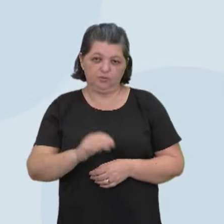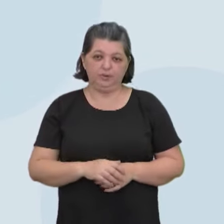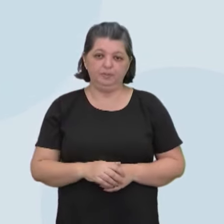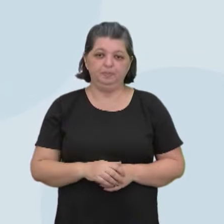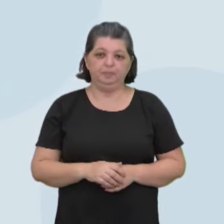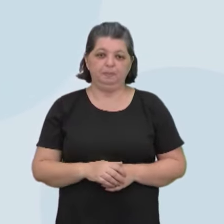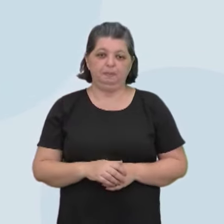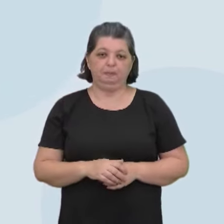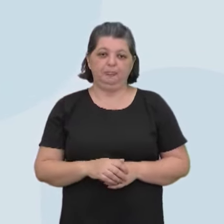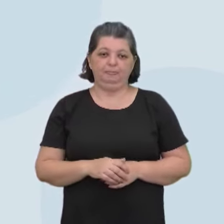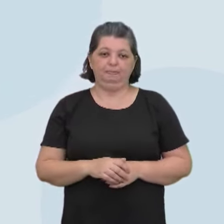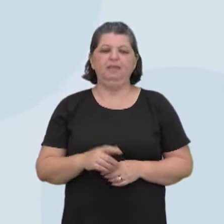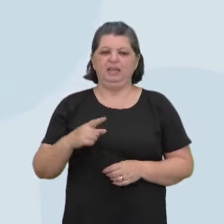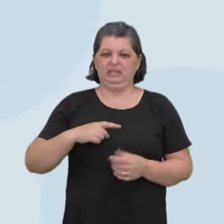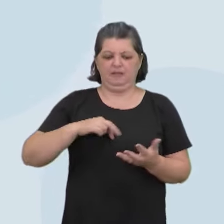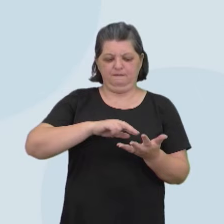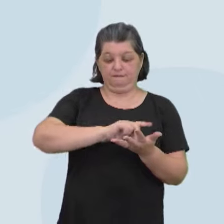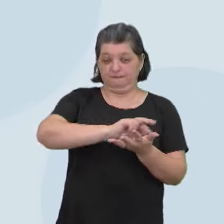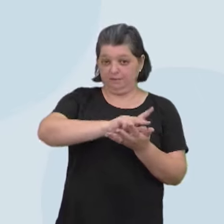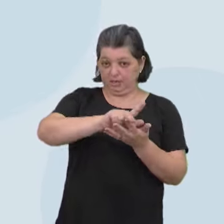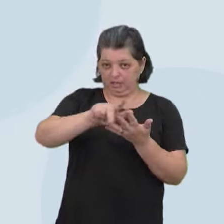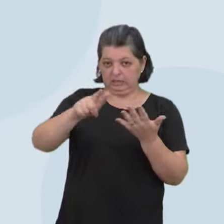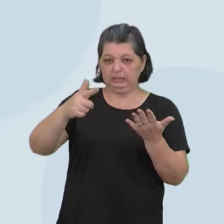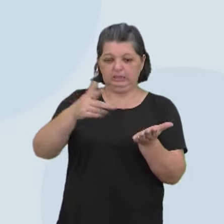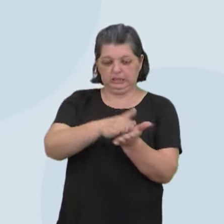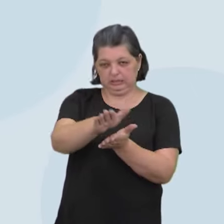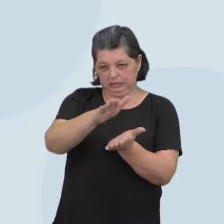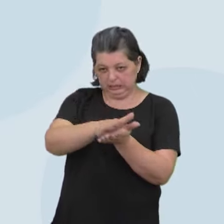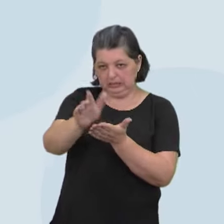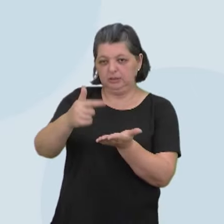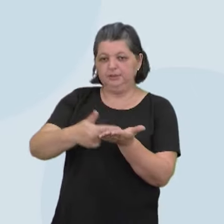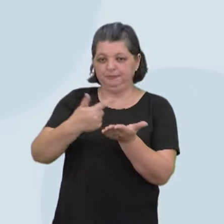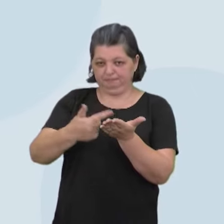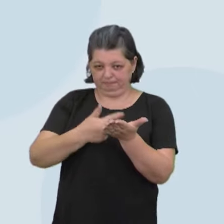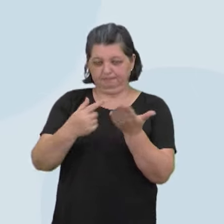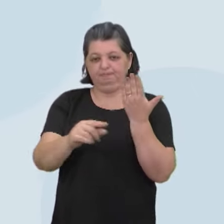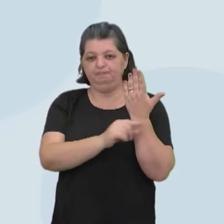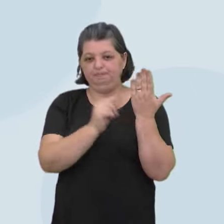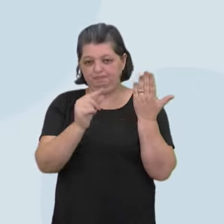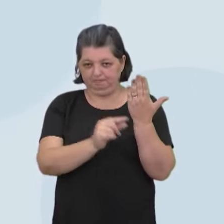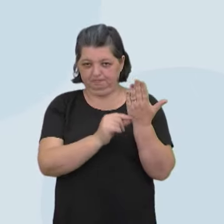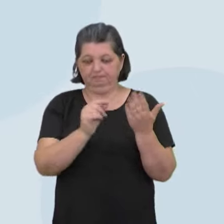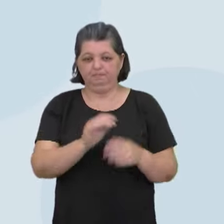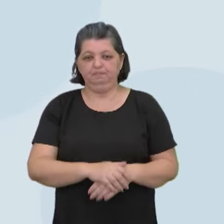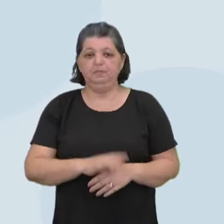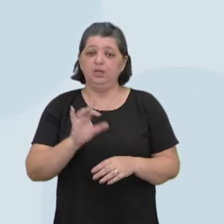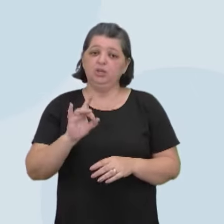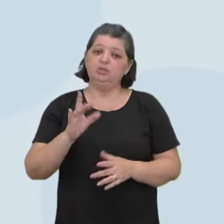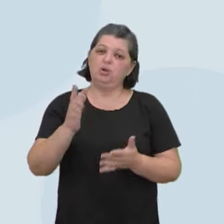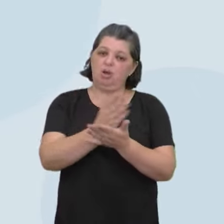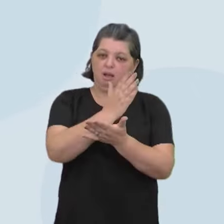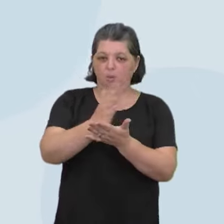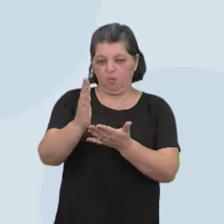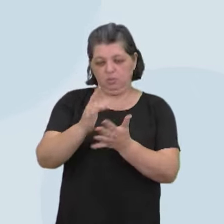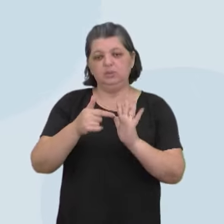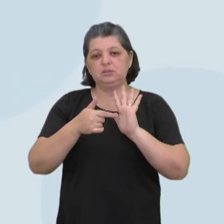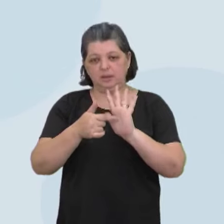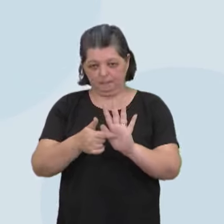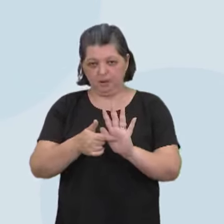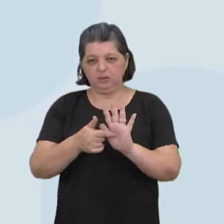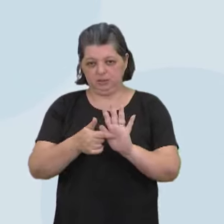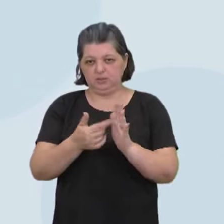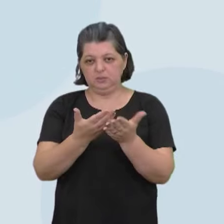e tem inúmeras obras publicadas, das quais eu separei aqui apenas algumas que aparecem na tela